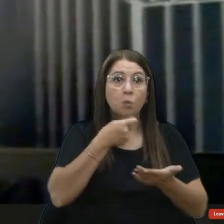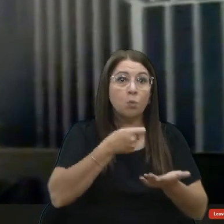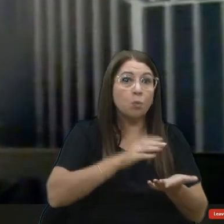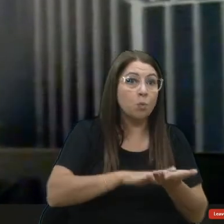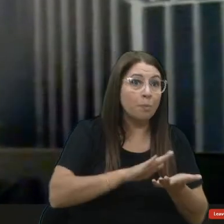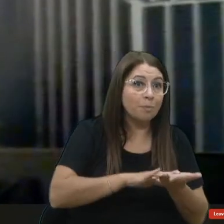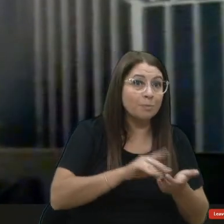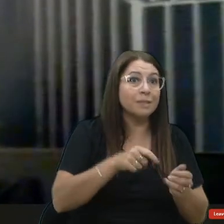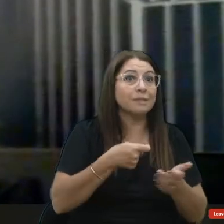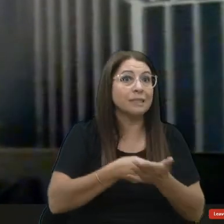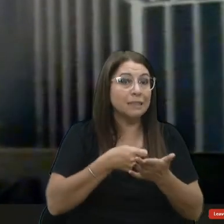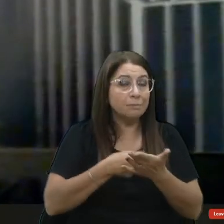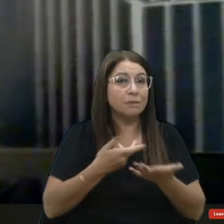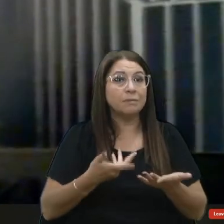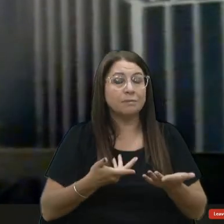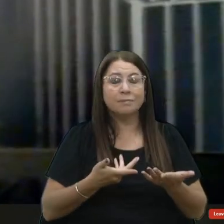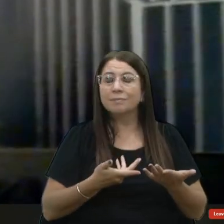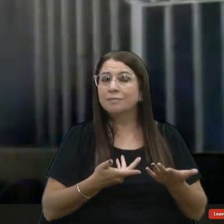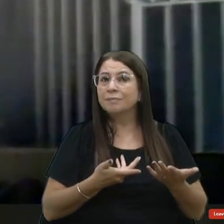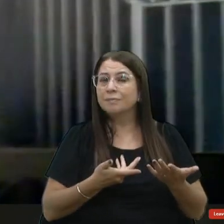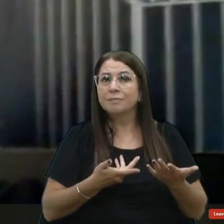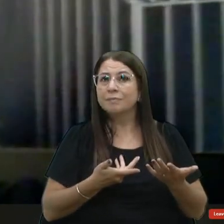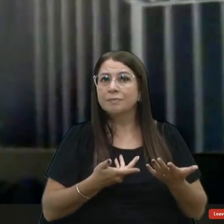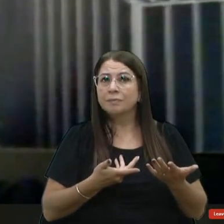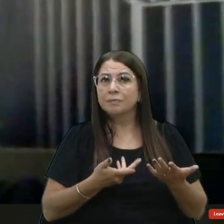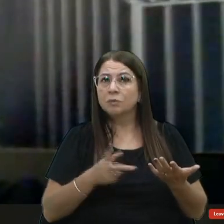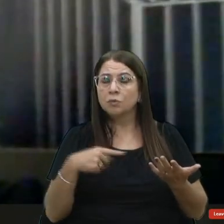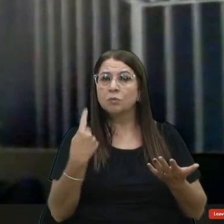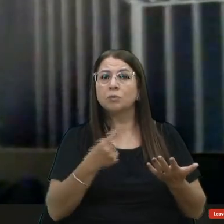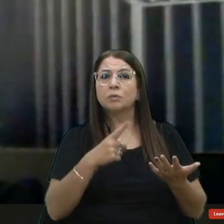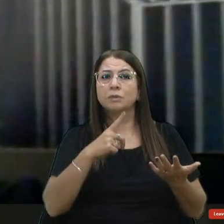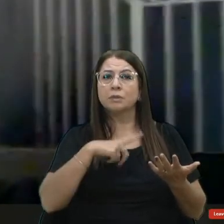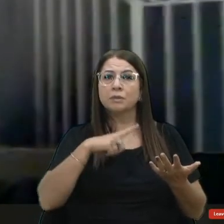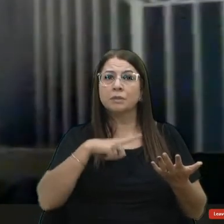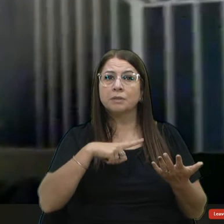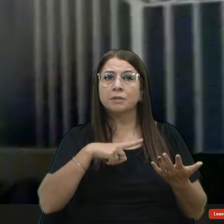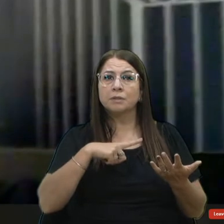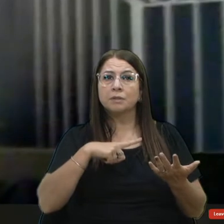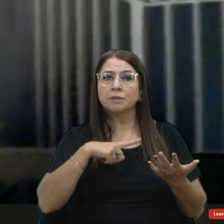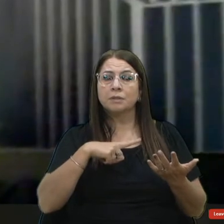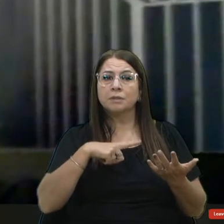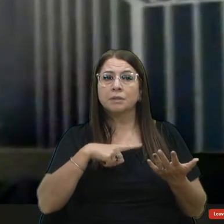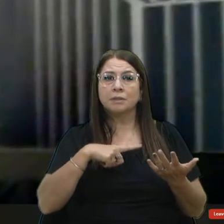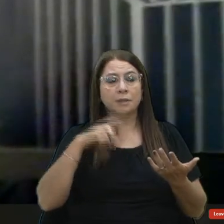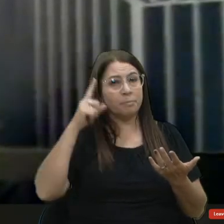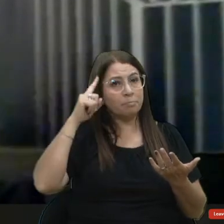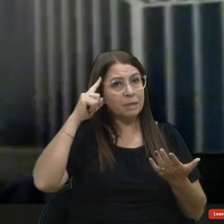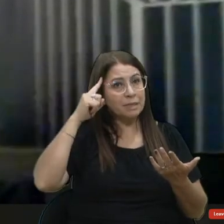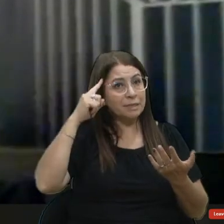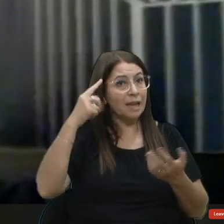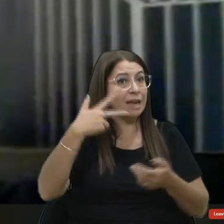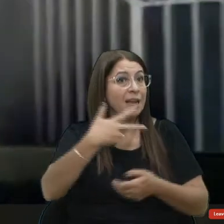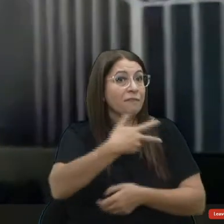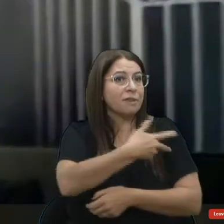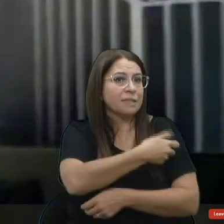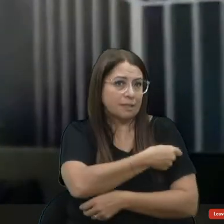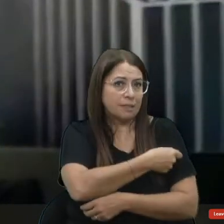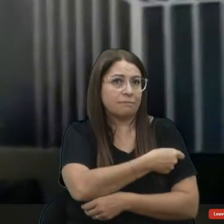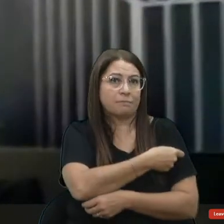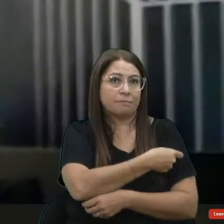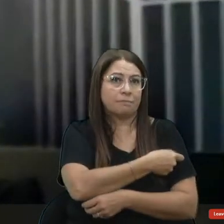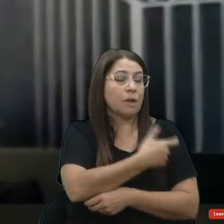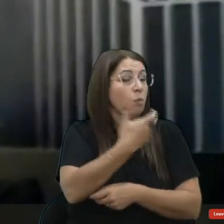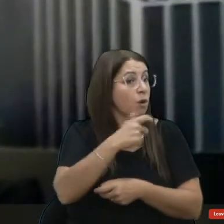tenho de lá. Nós temos que buscarmos a vacina. eu acho que é a